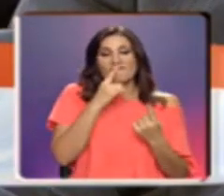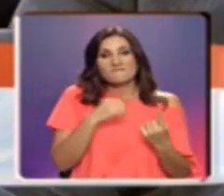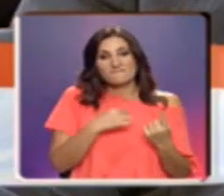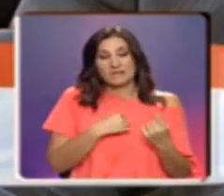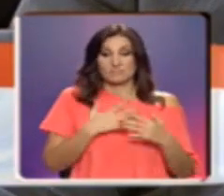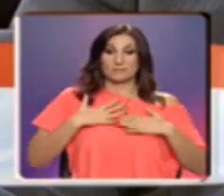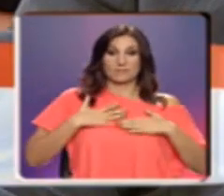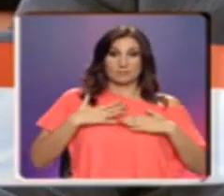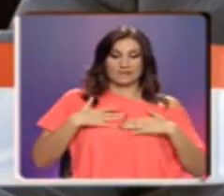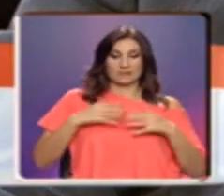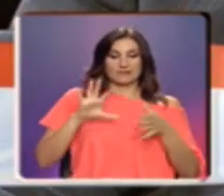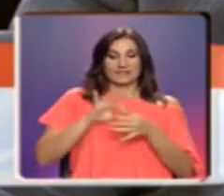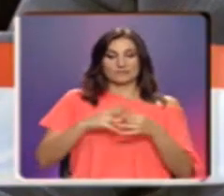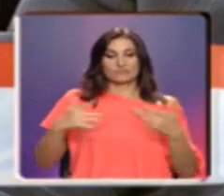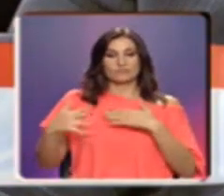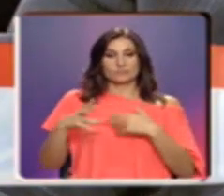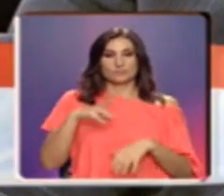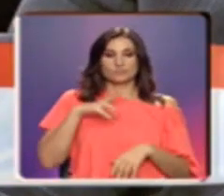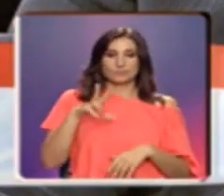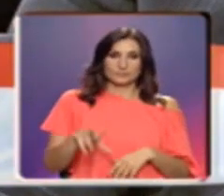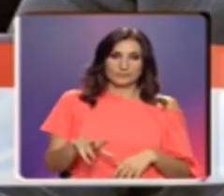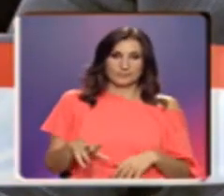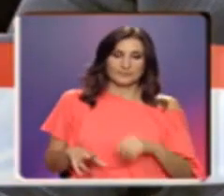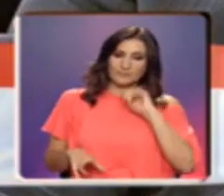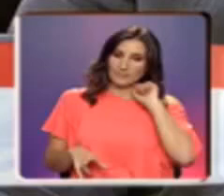para mim, do futebol português, é que